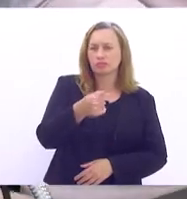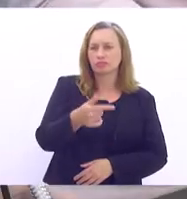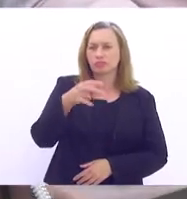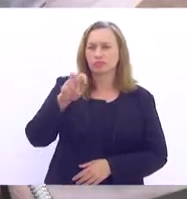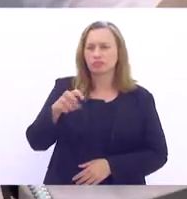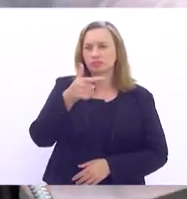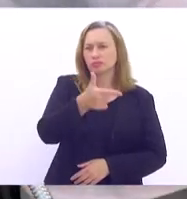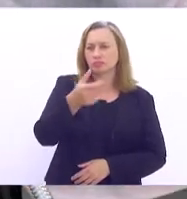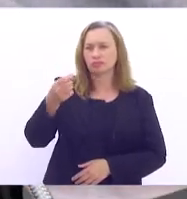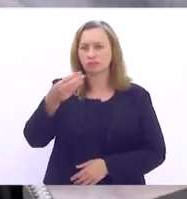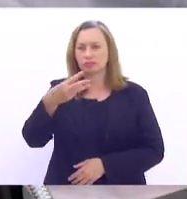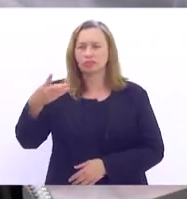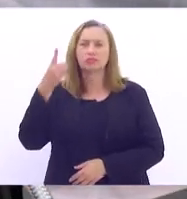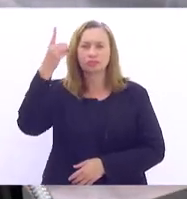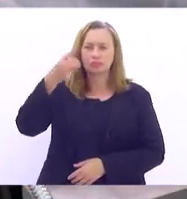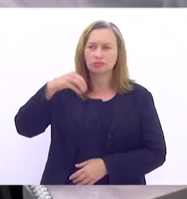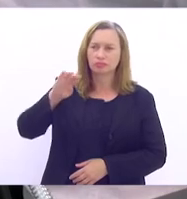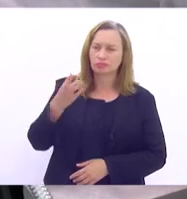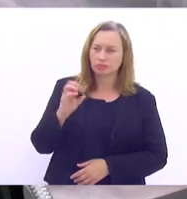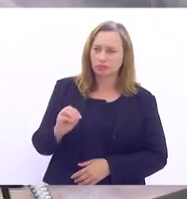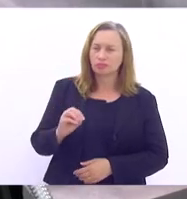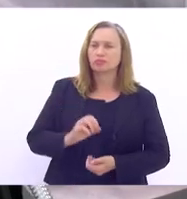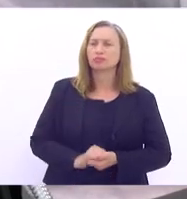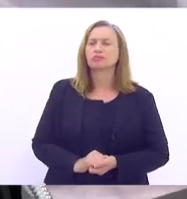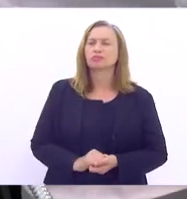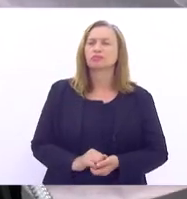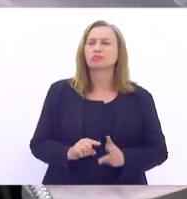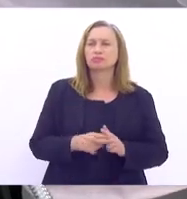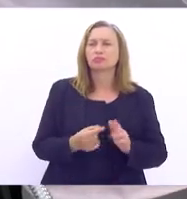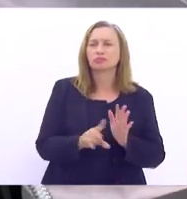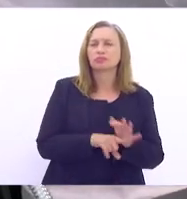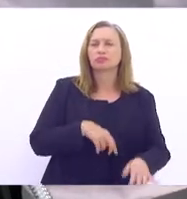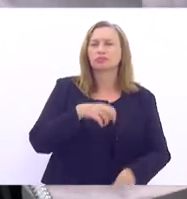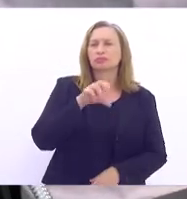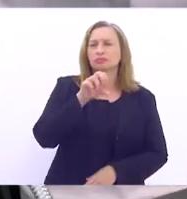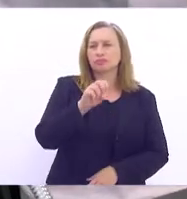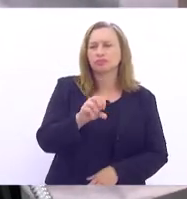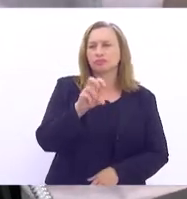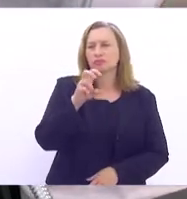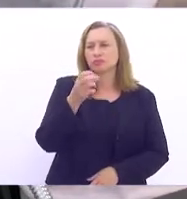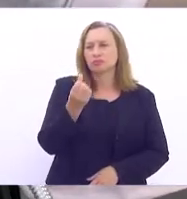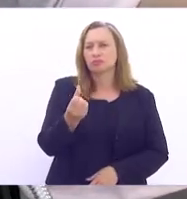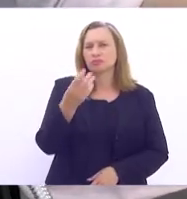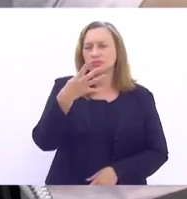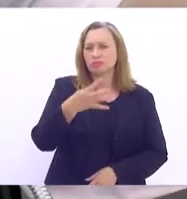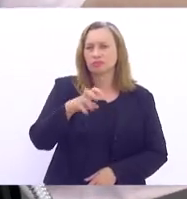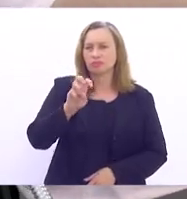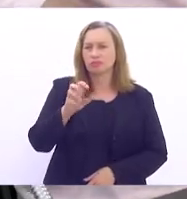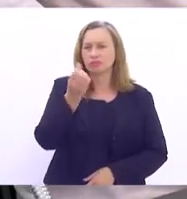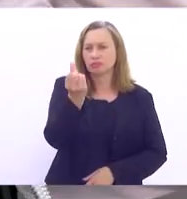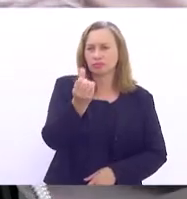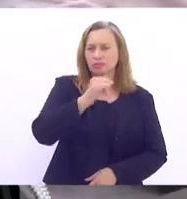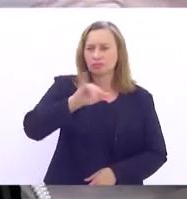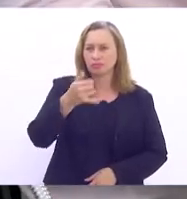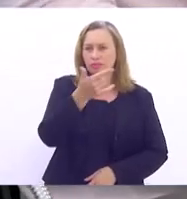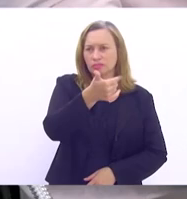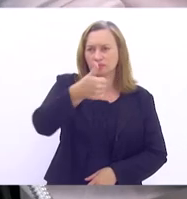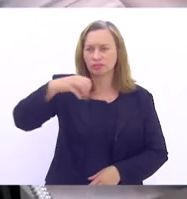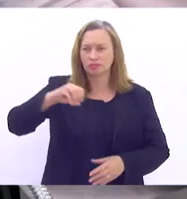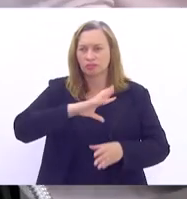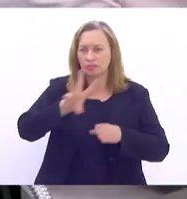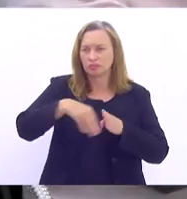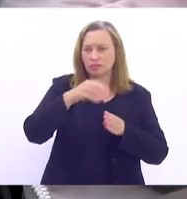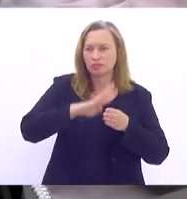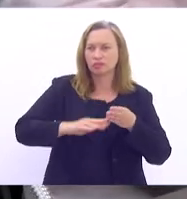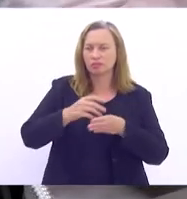de autoria da deputada Carla Machado, que altera a lei 5.645, de 6 de janeiro de 2010, incluindo no calendário oficial do Estado do Rio de Janeiro a